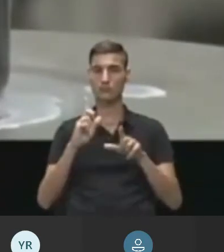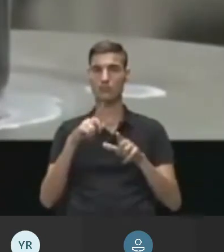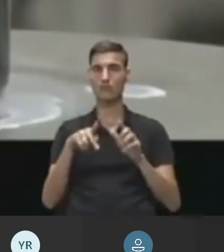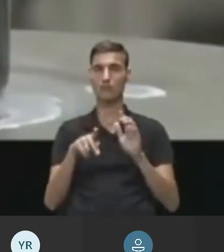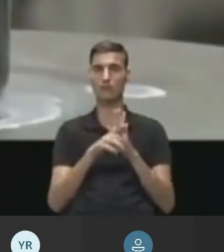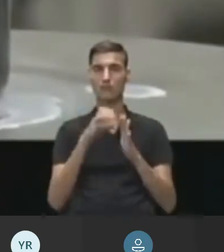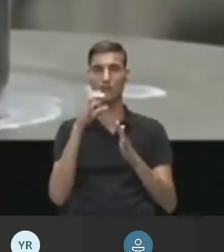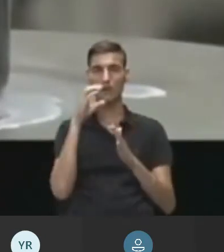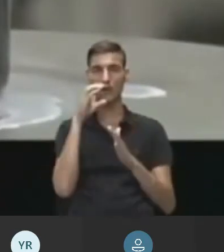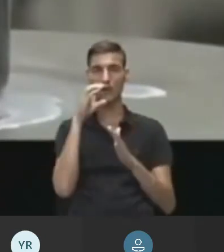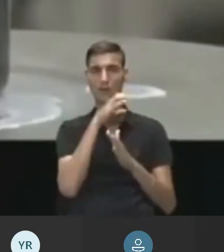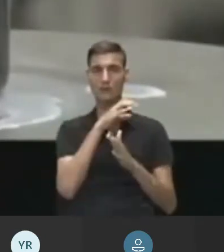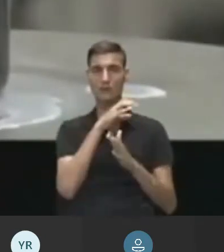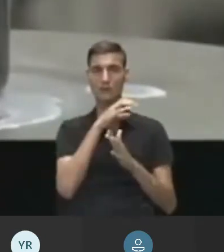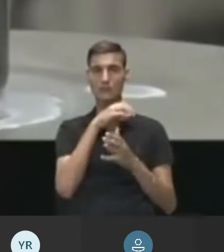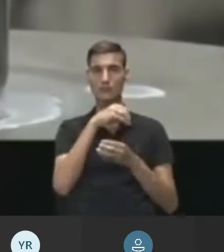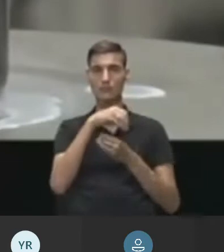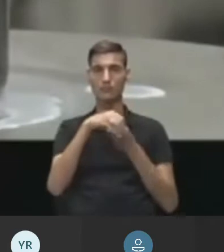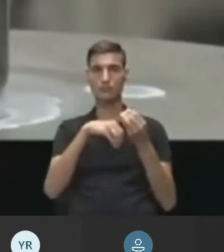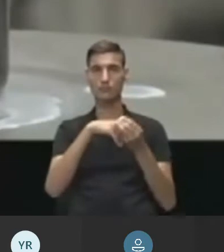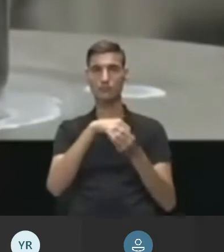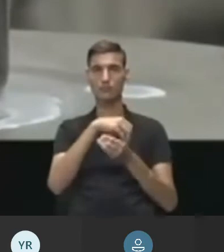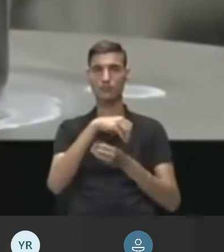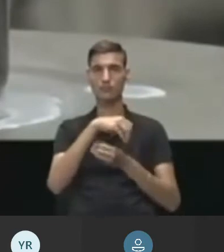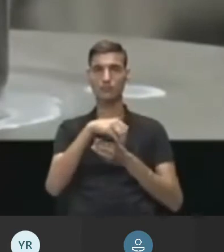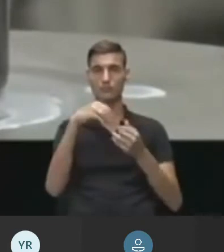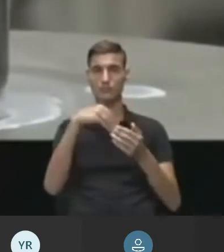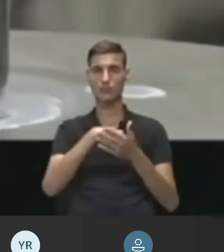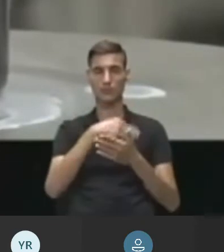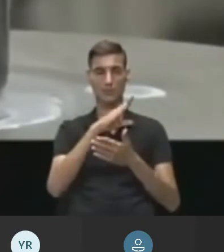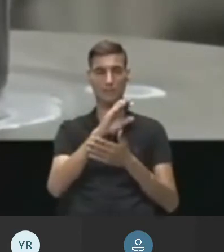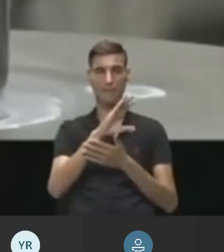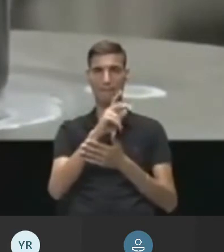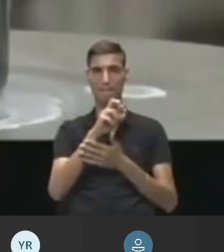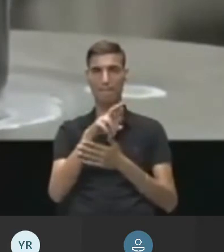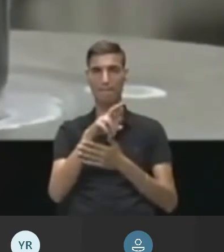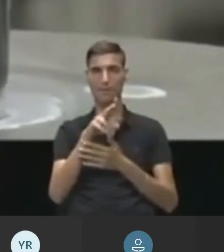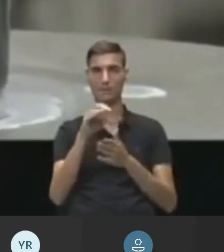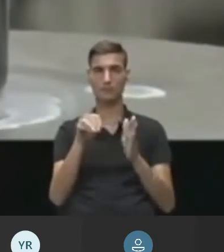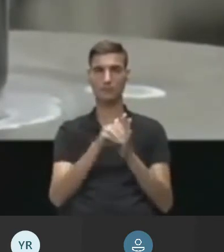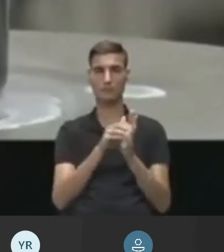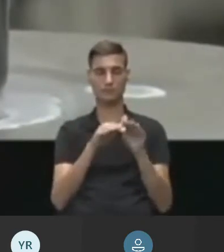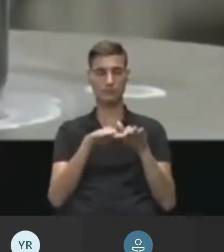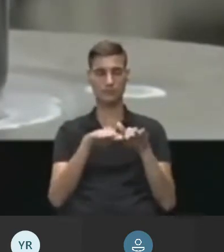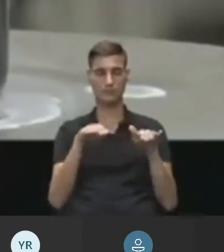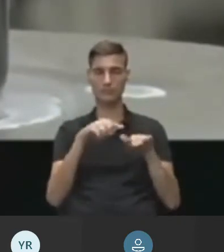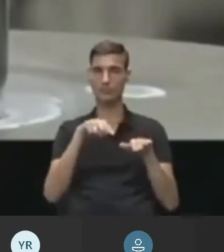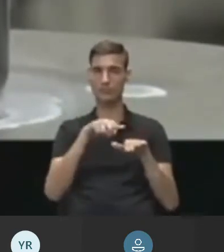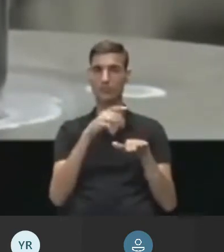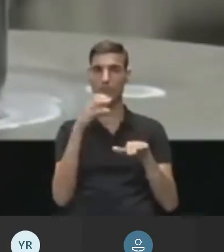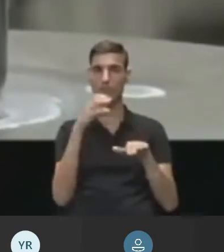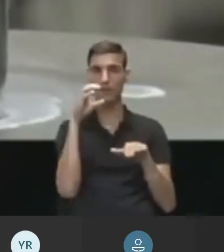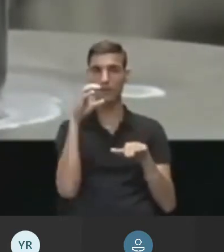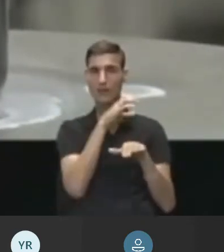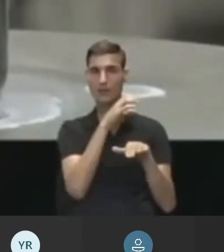chapa quente, certo? Isso é para dissolver mais, porque a anilina que foi colocada, a anilina em